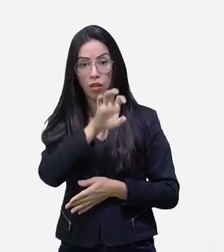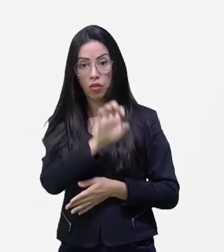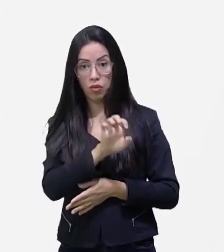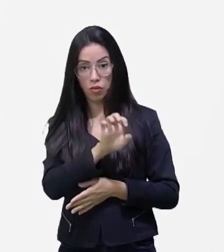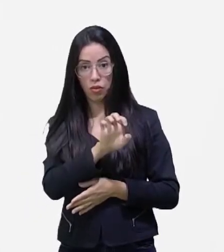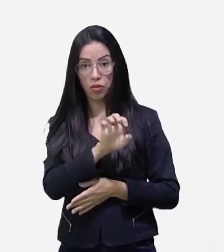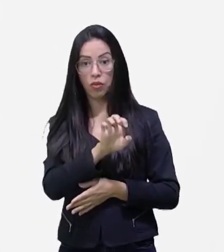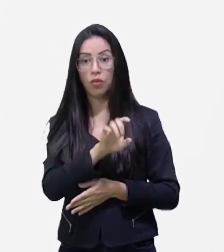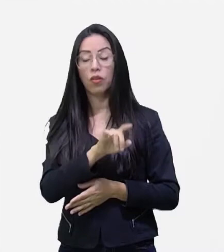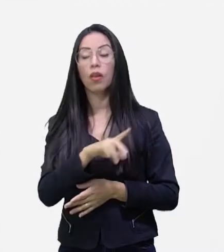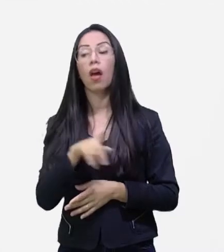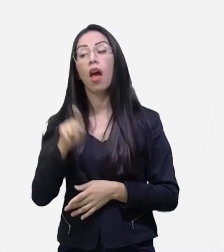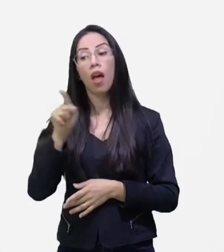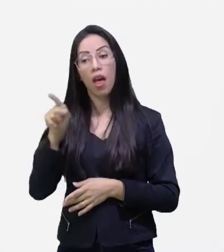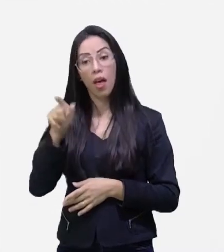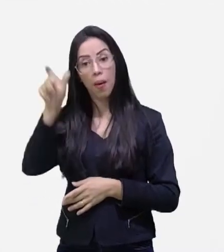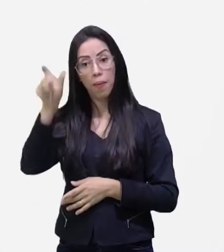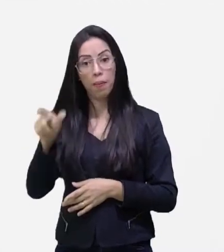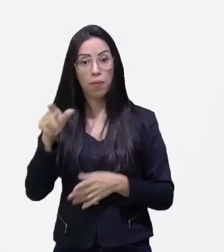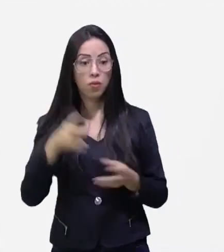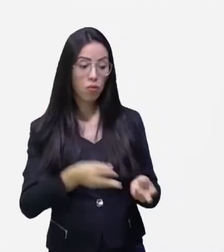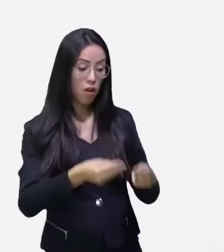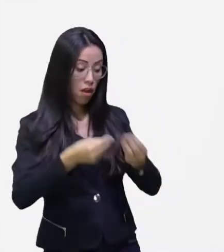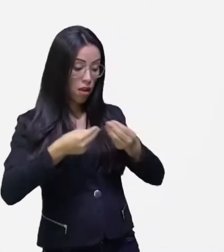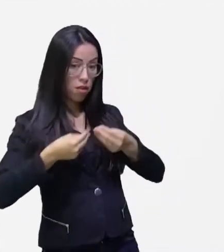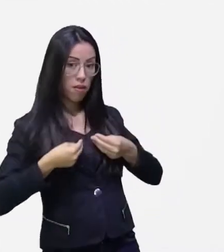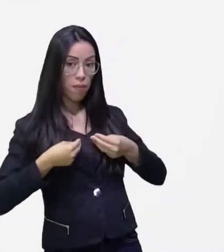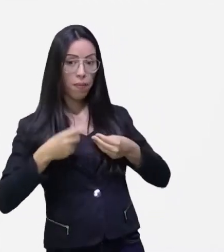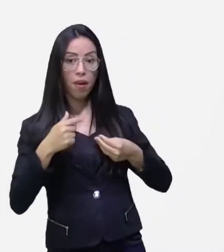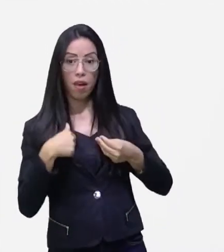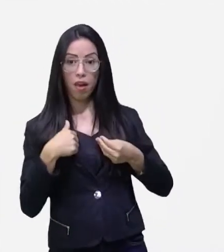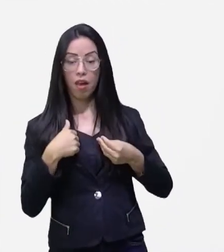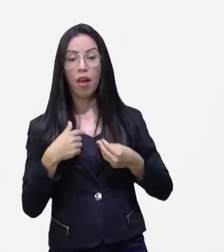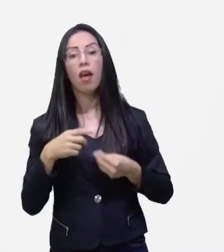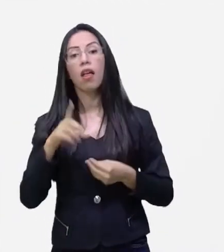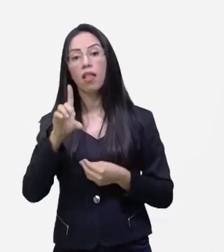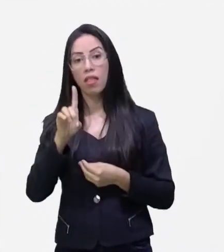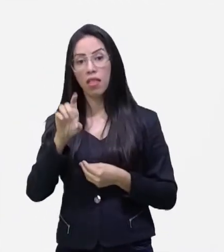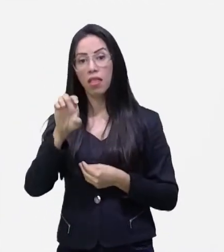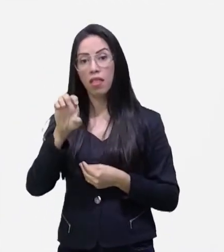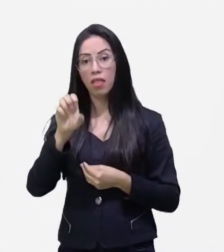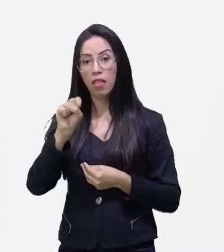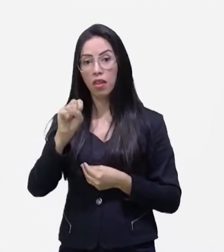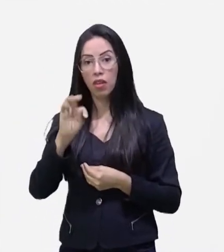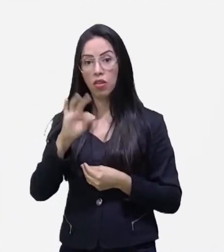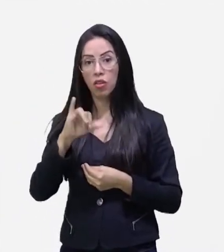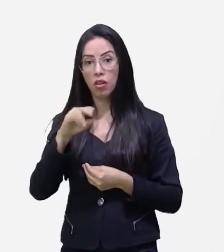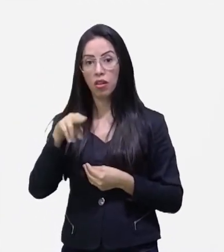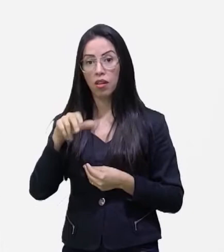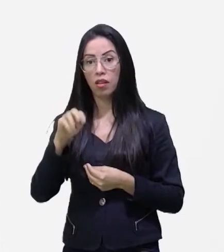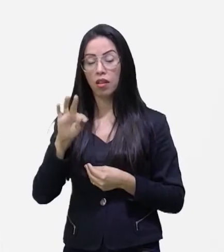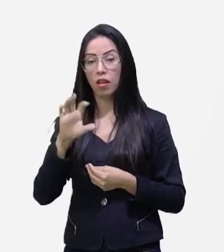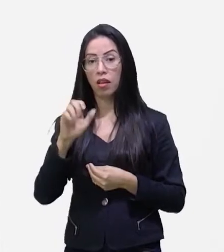o bilhete? Sim ou não? Sim? Então, vejam aqui.